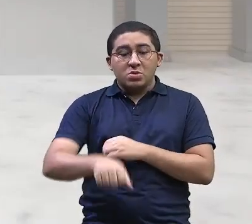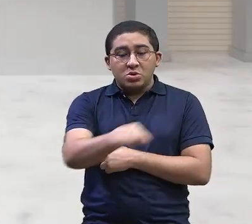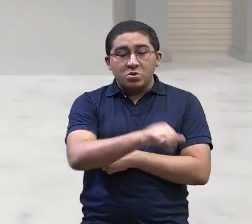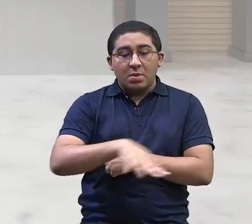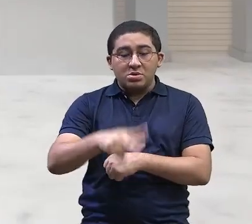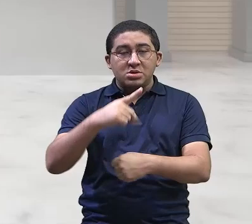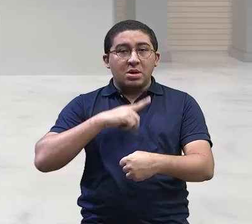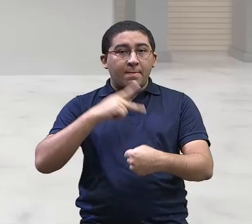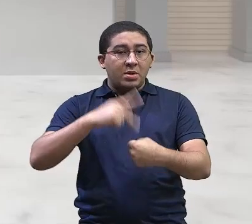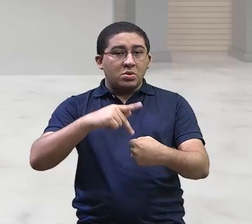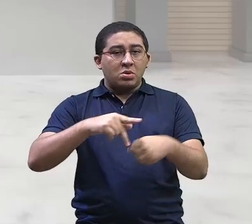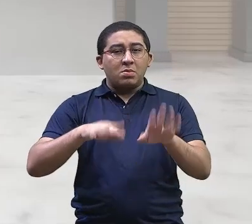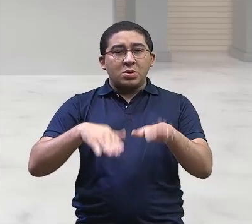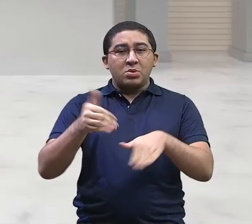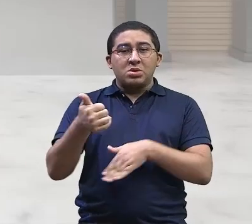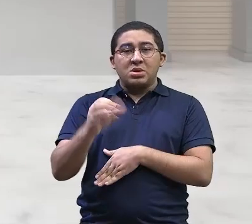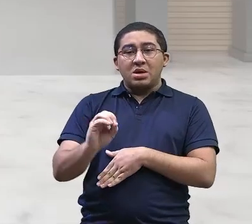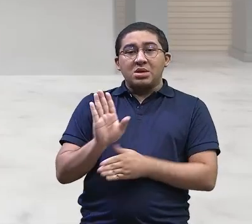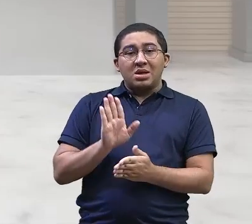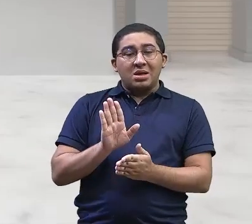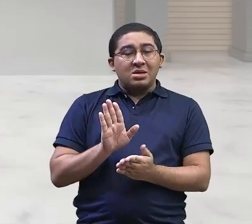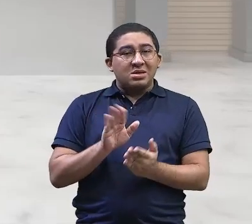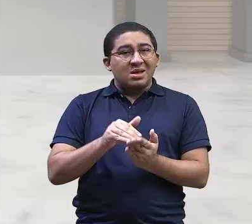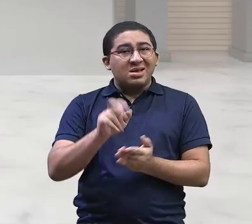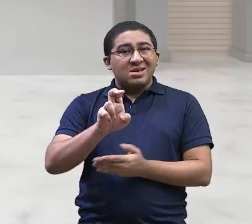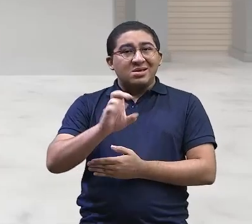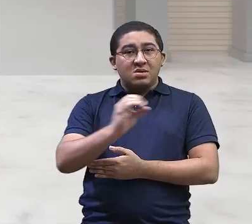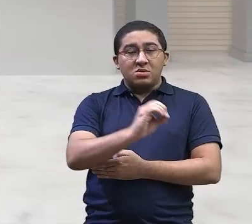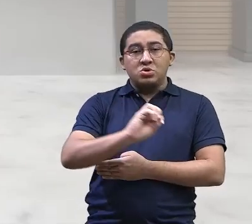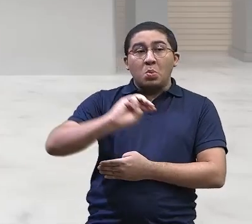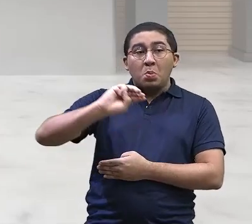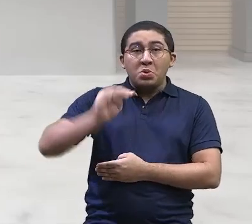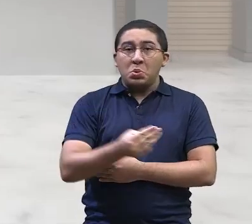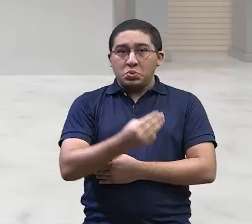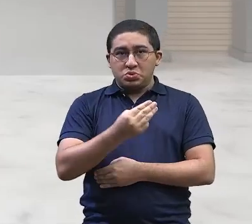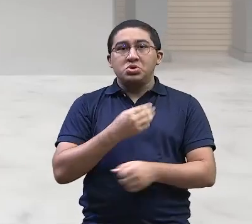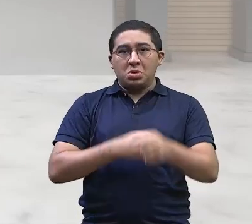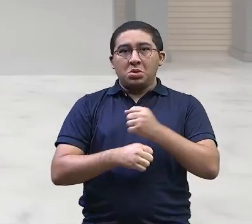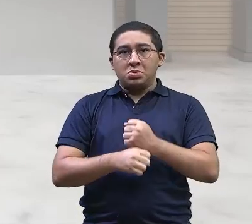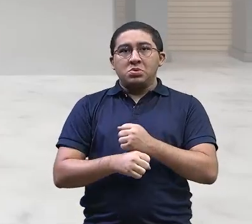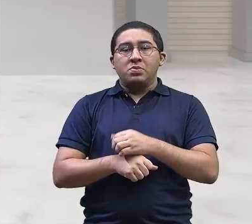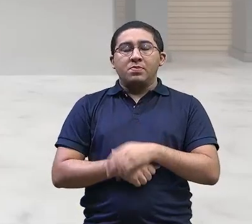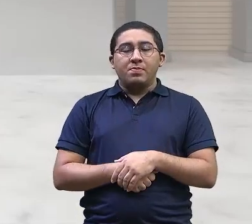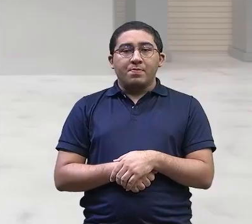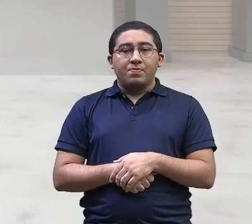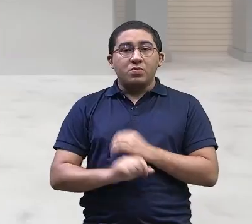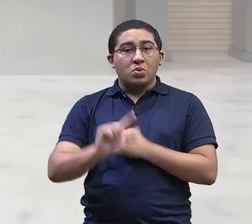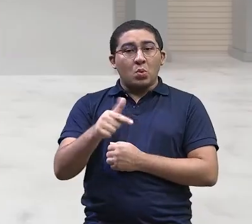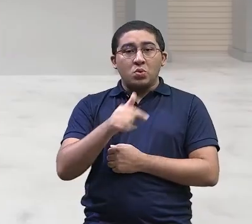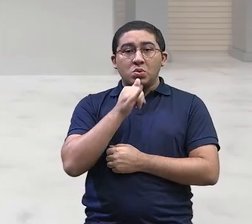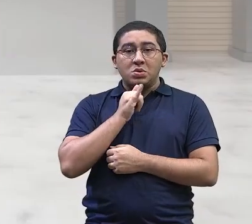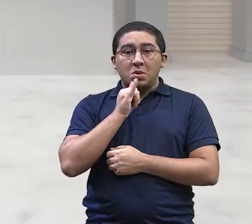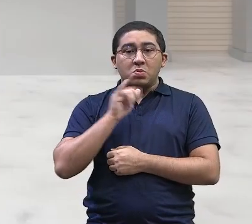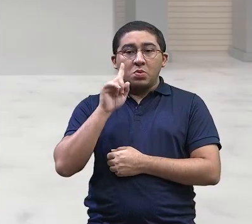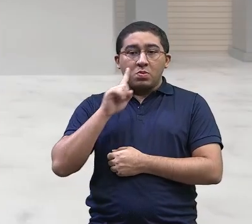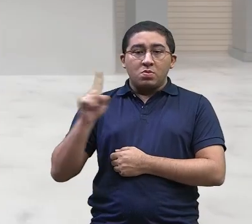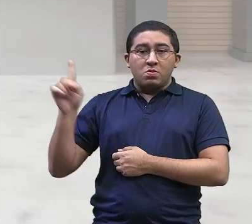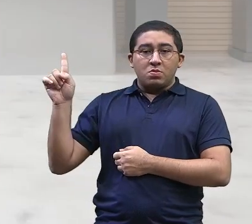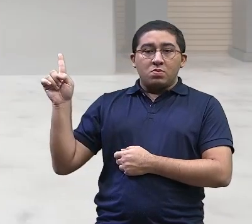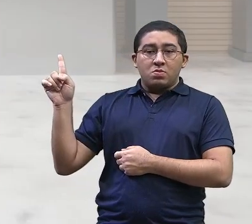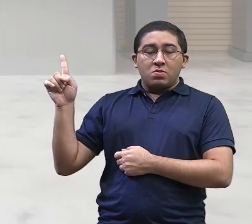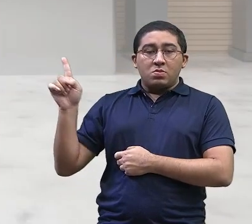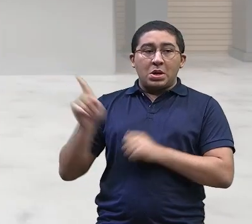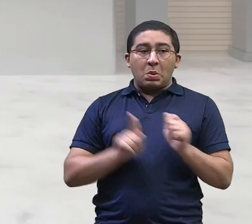por volta de 10 a 500 milhões de anos. Outro exemplo de combustível fóssil é o gás